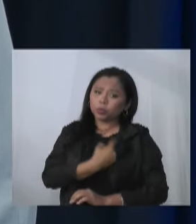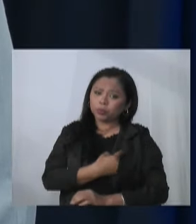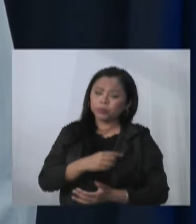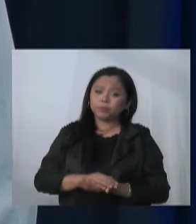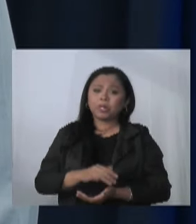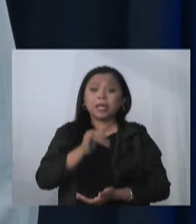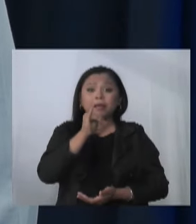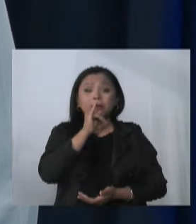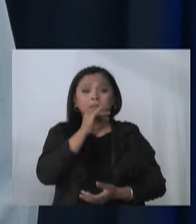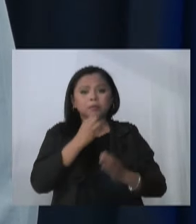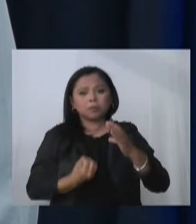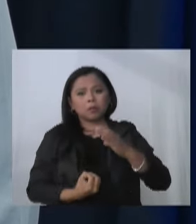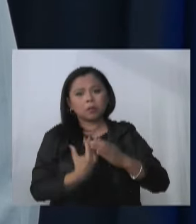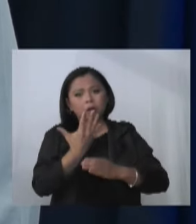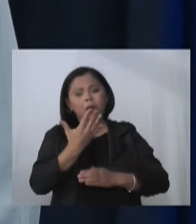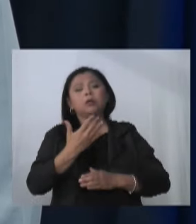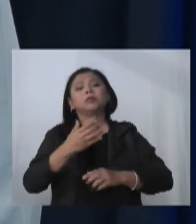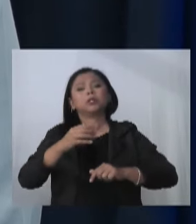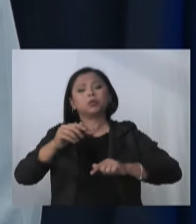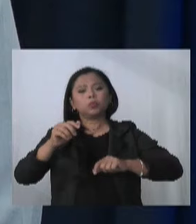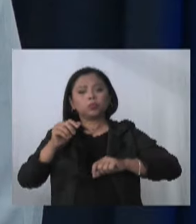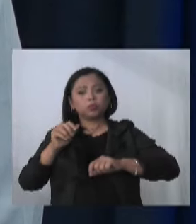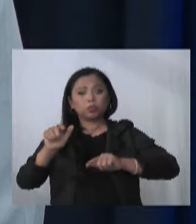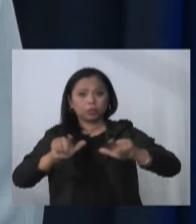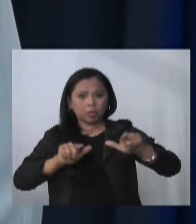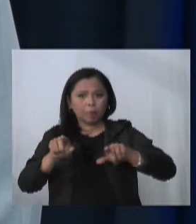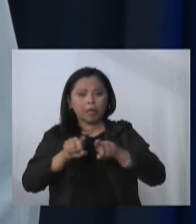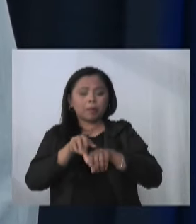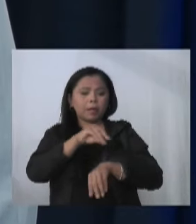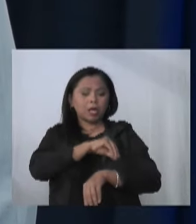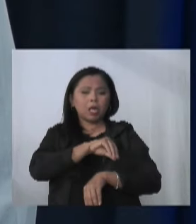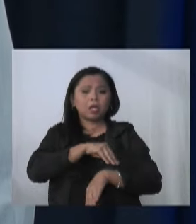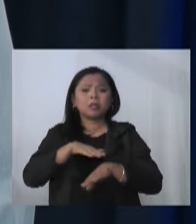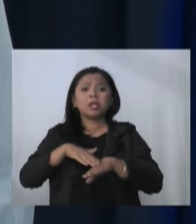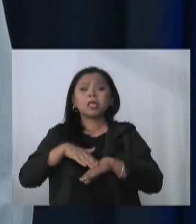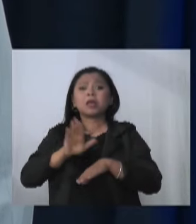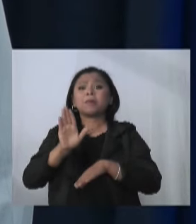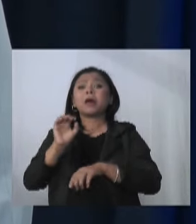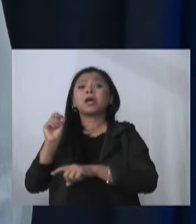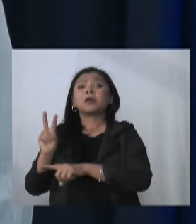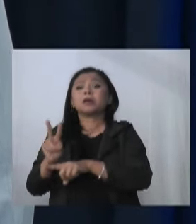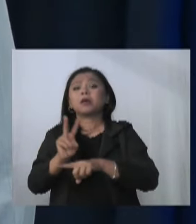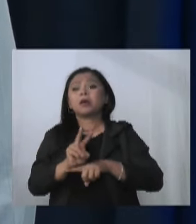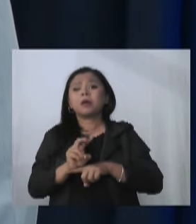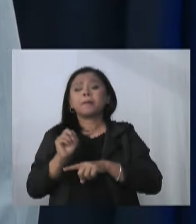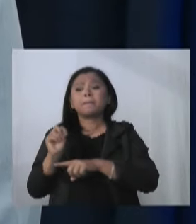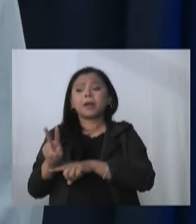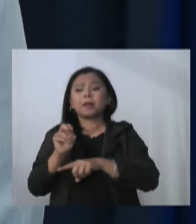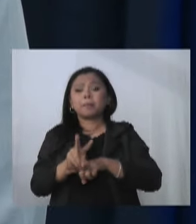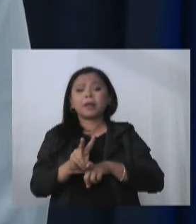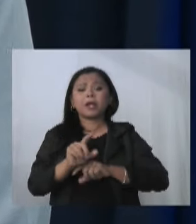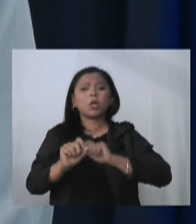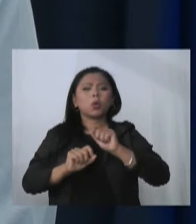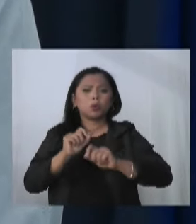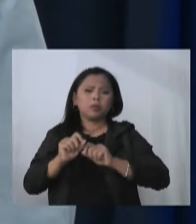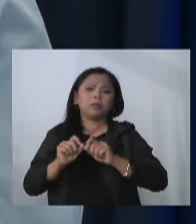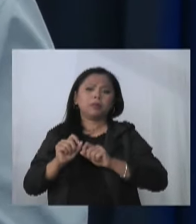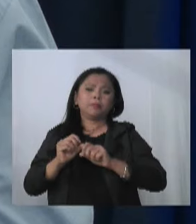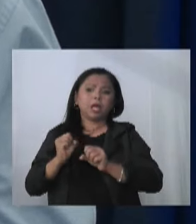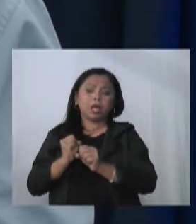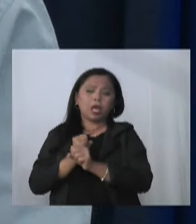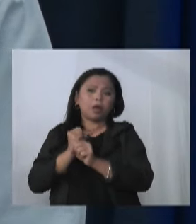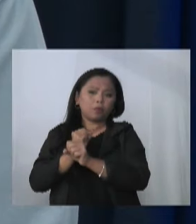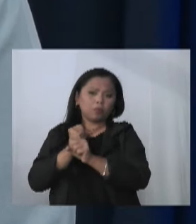emprego e renda, quem mais emprega, todos sabemos, é a construção civil. E é preciso, urgentemente,